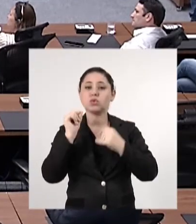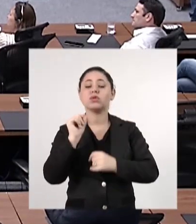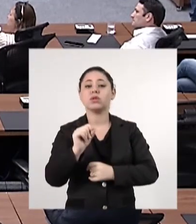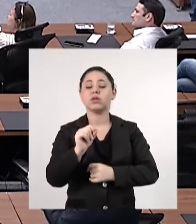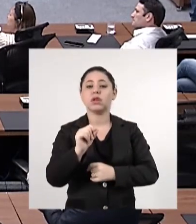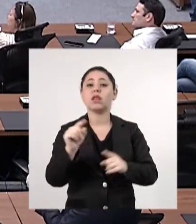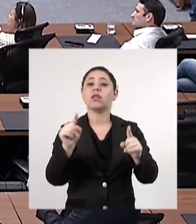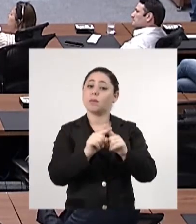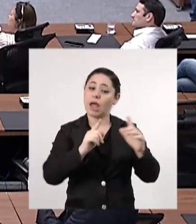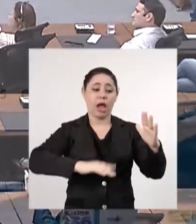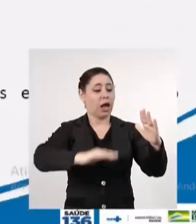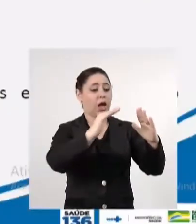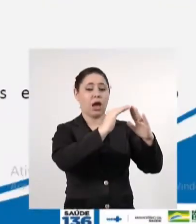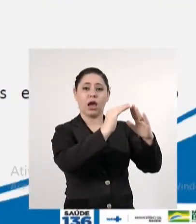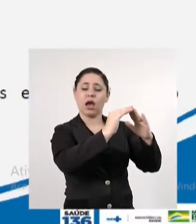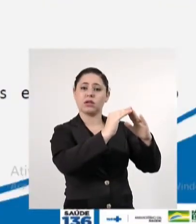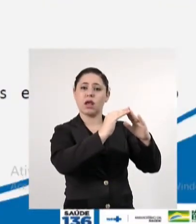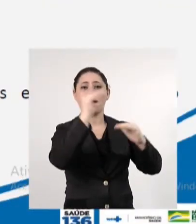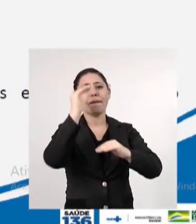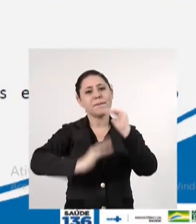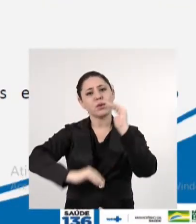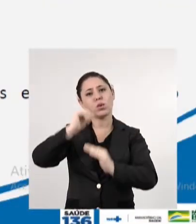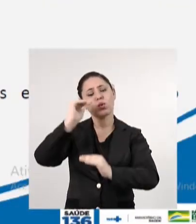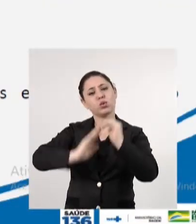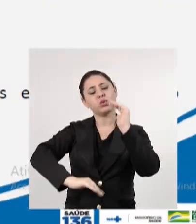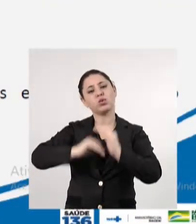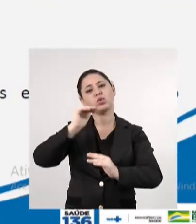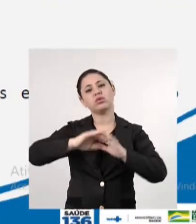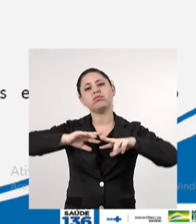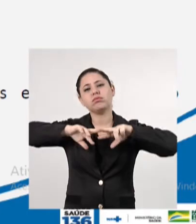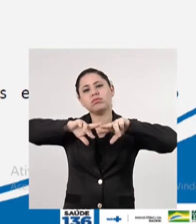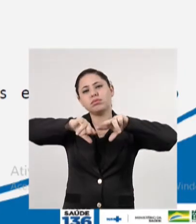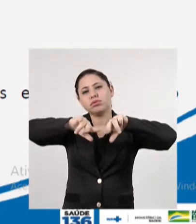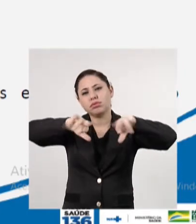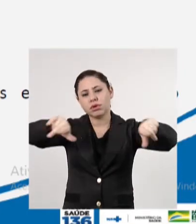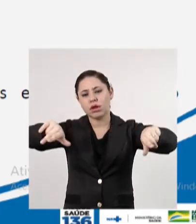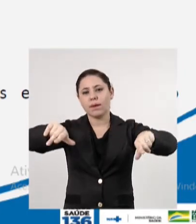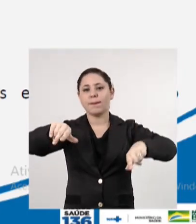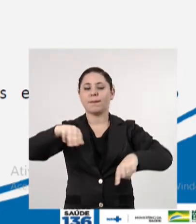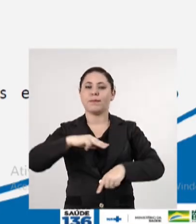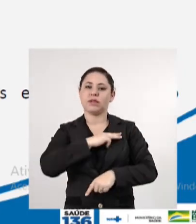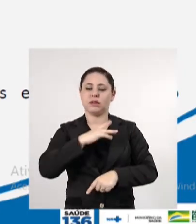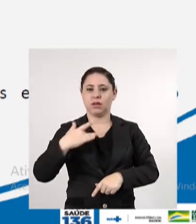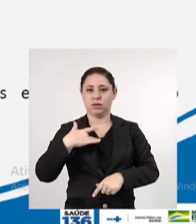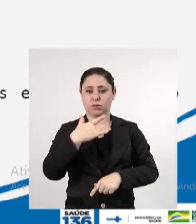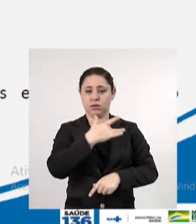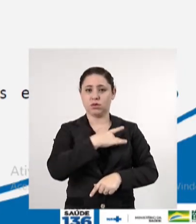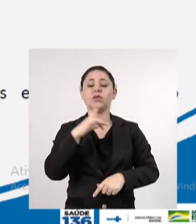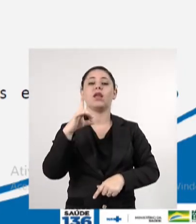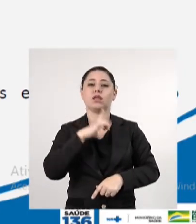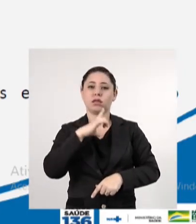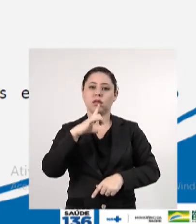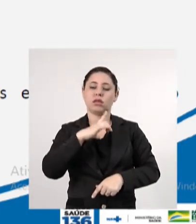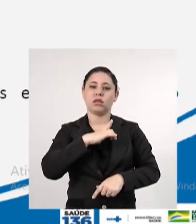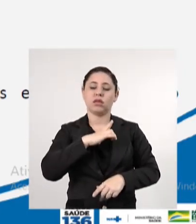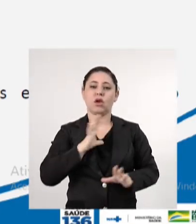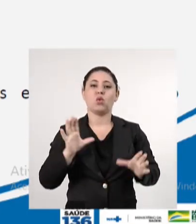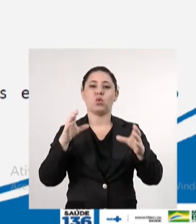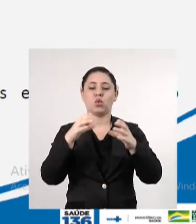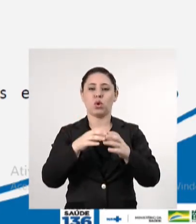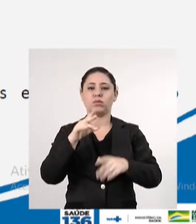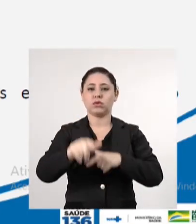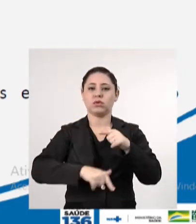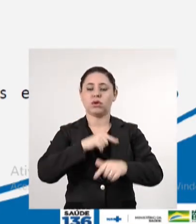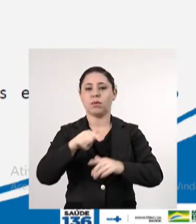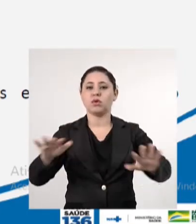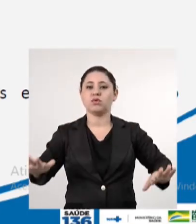relacionadas à residência multiprofissional. O Ministério da Saúde tem uma frente de trabalho também relacionado